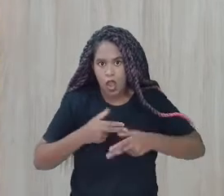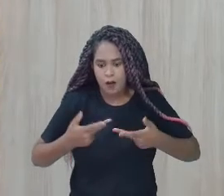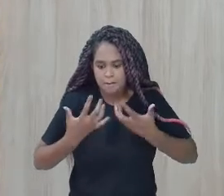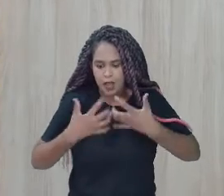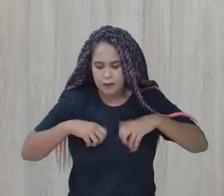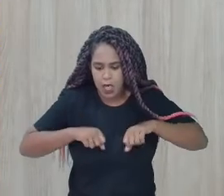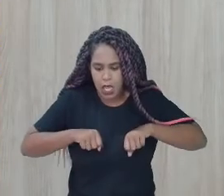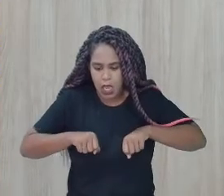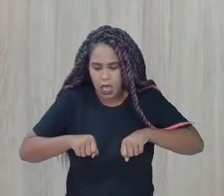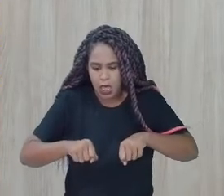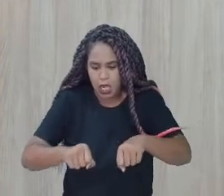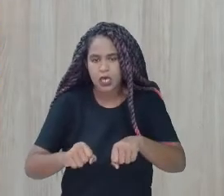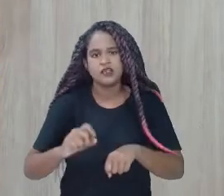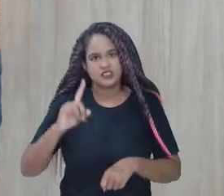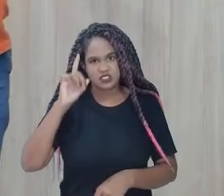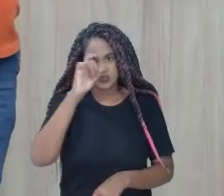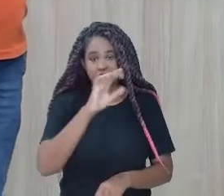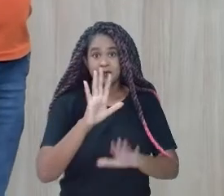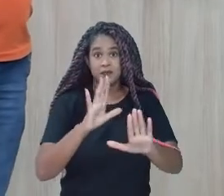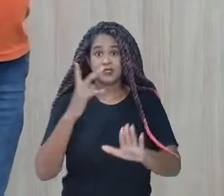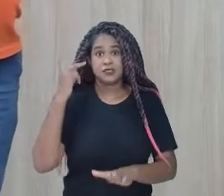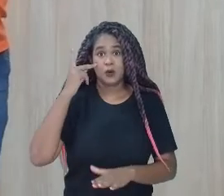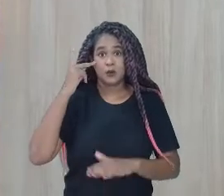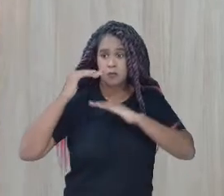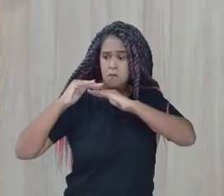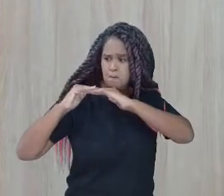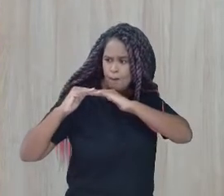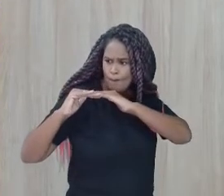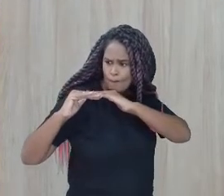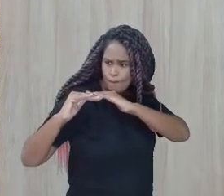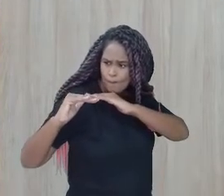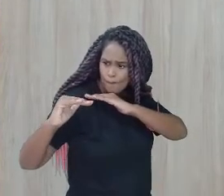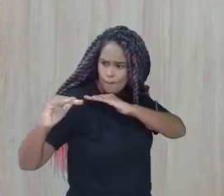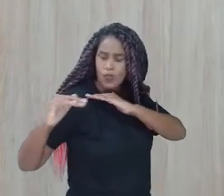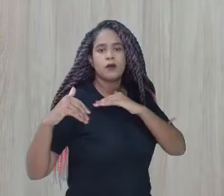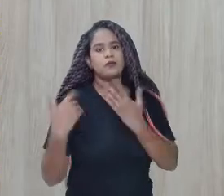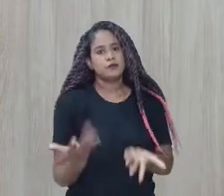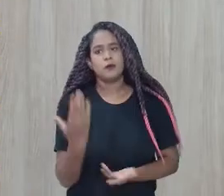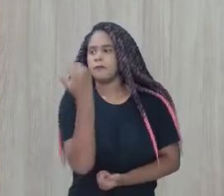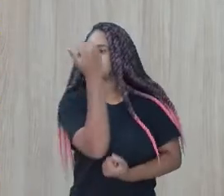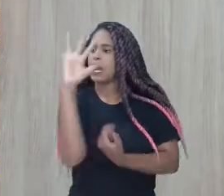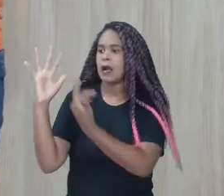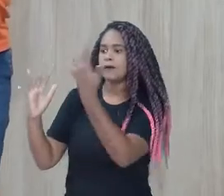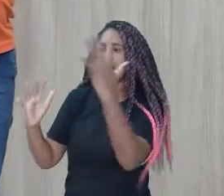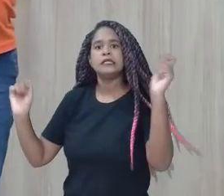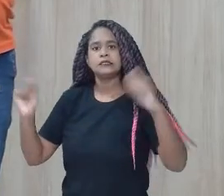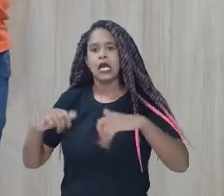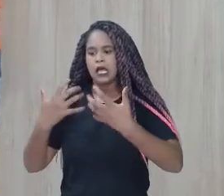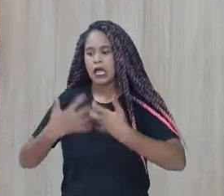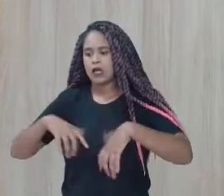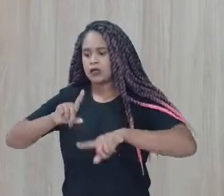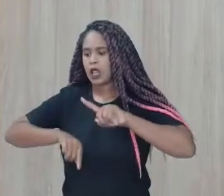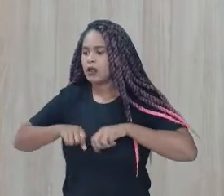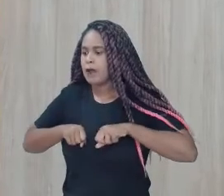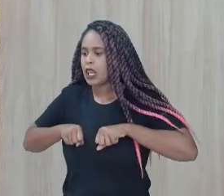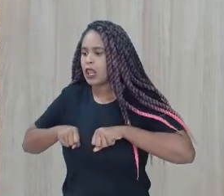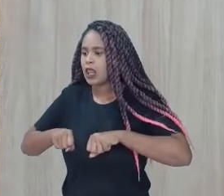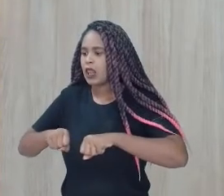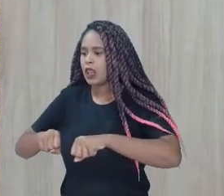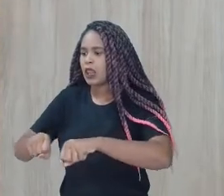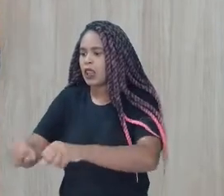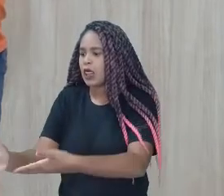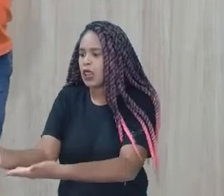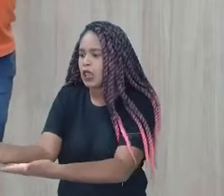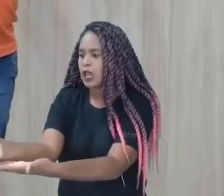São Paulo, eles têm territórios planos. Então, eles fazem a plantação e podem utilizar máquinas ali para coletar,